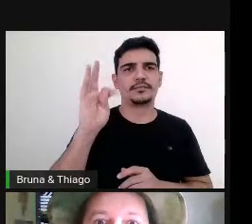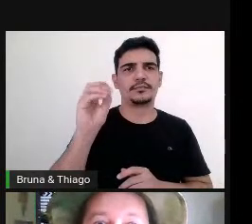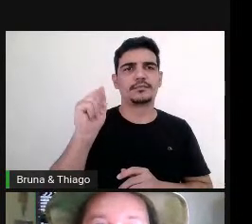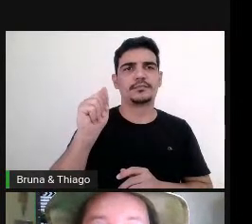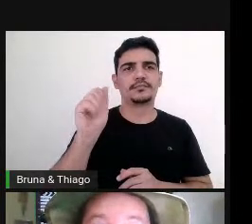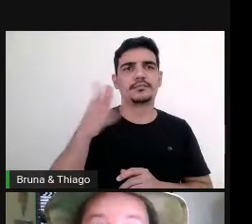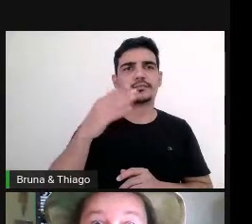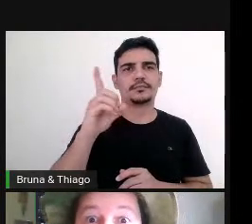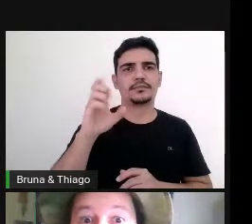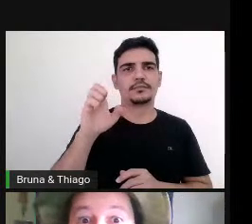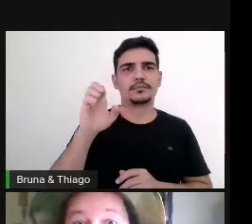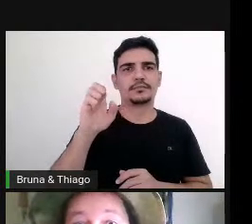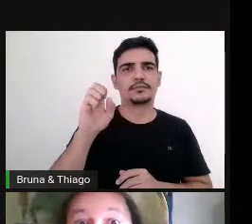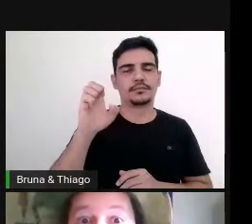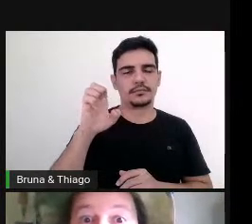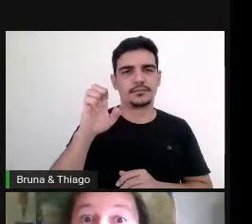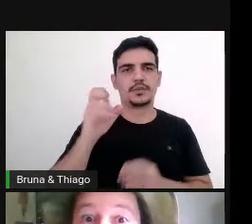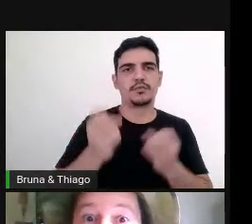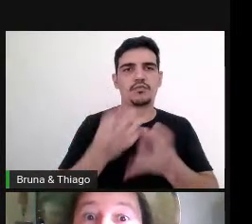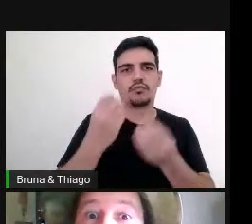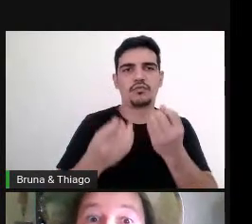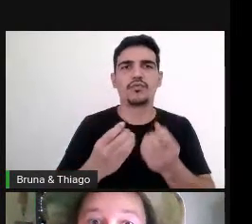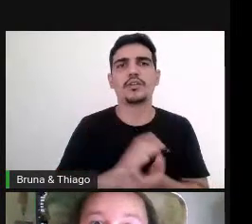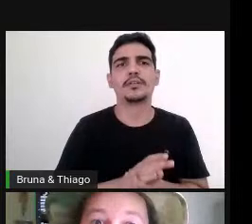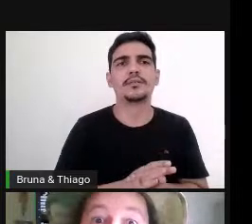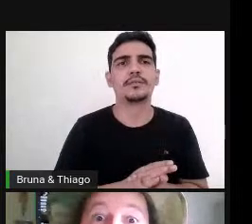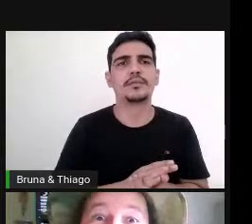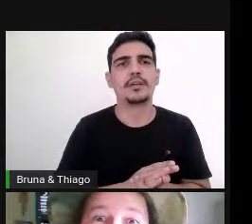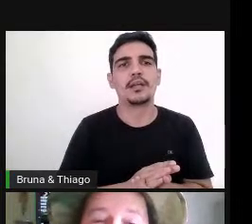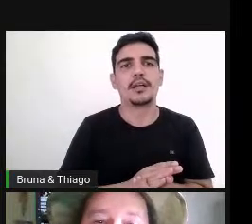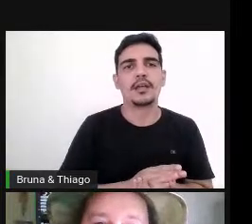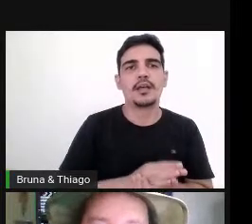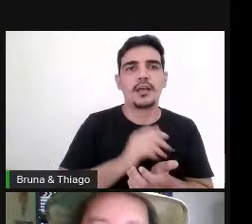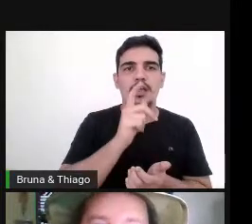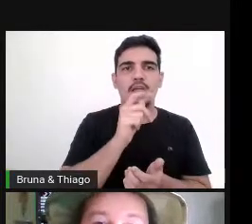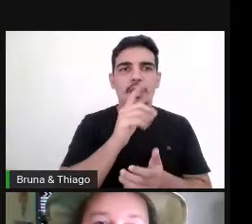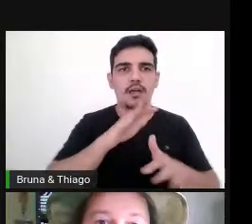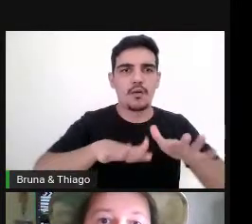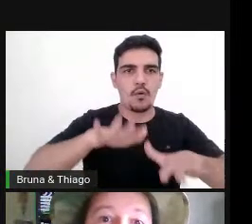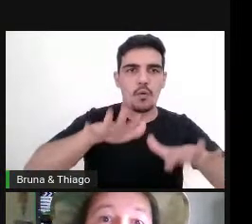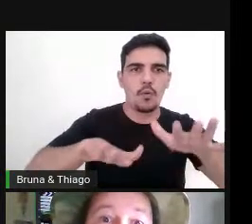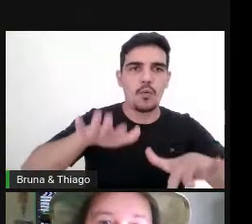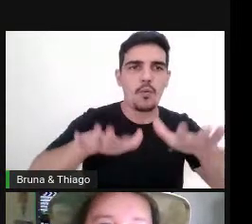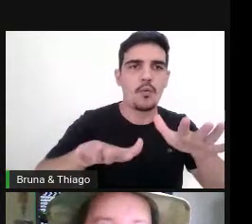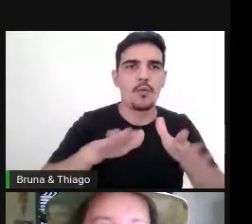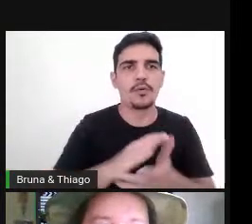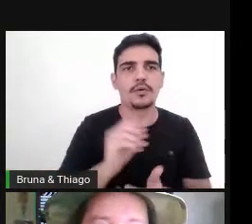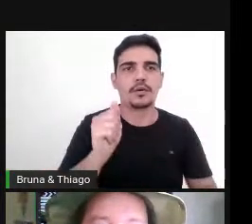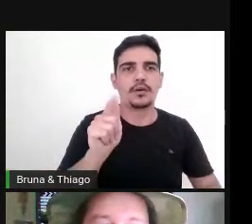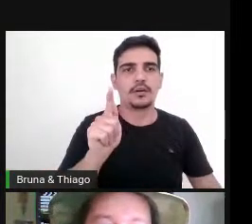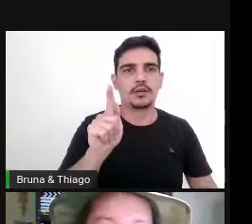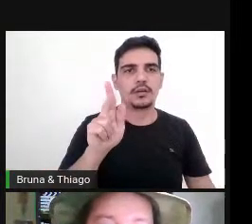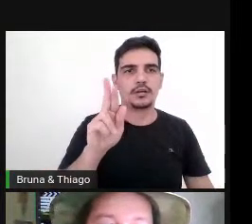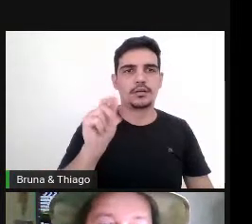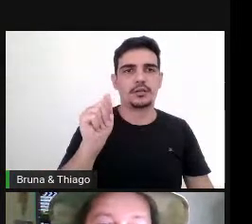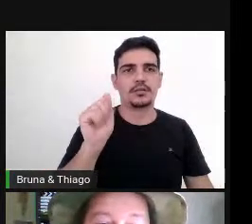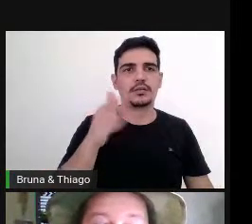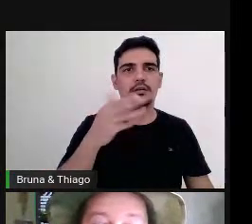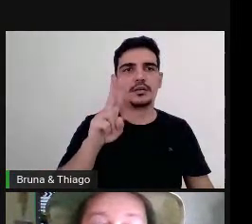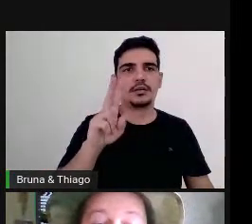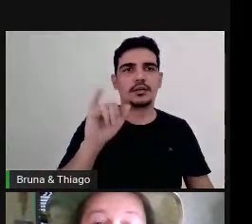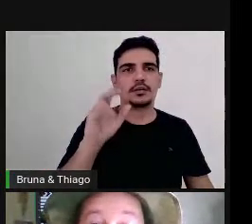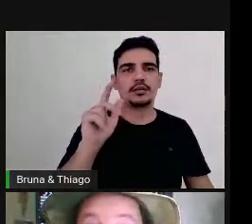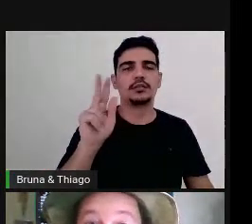Água-viva, caravela. Nós tivemos um óbito há pouco tempo na Austrália, de um menino de 15 anos. Ele se acidentou